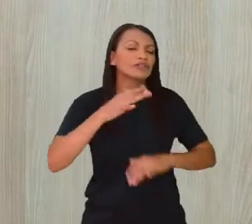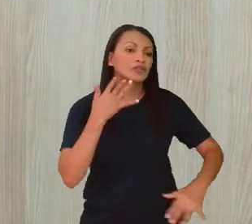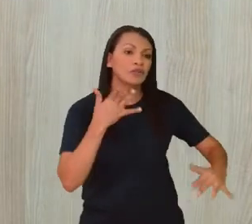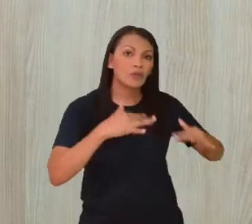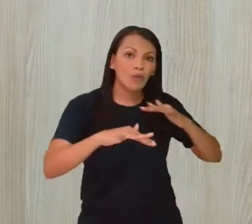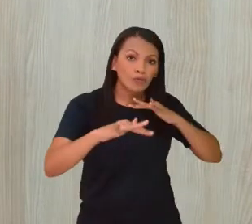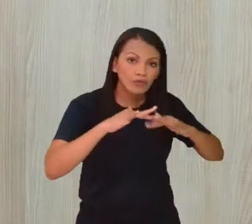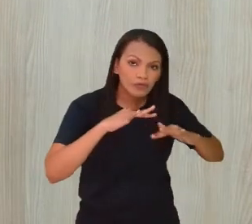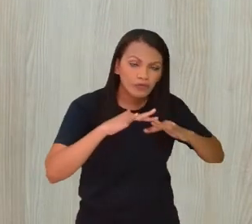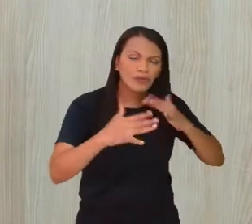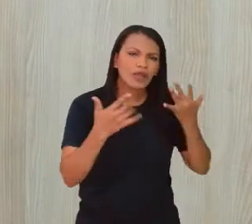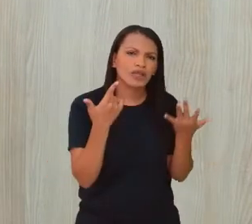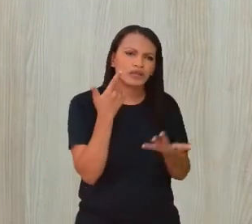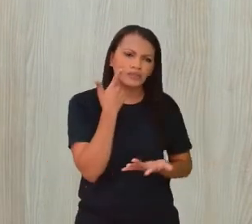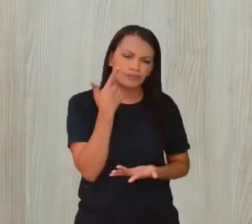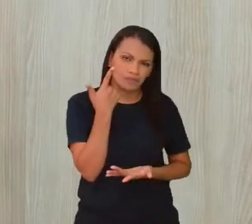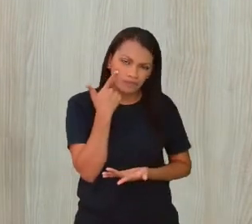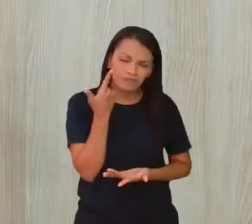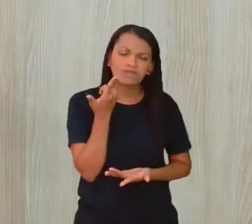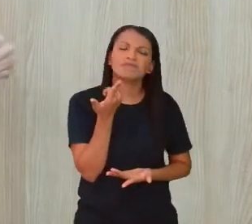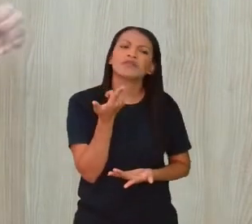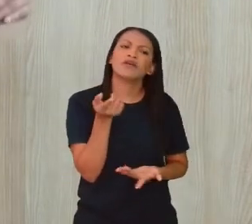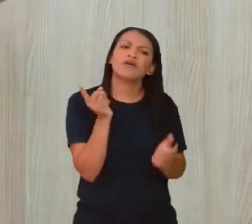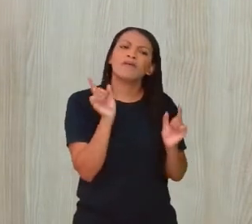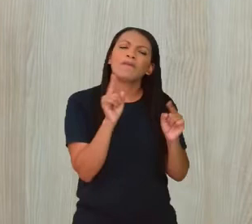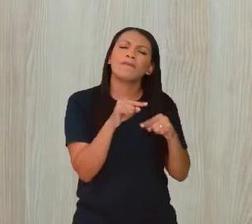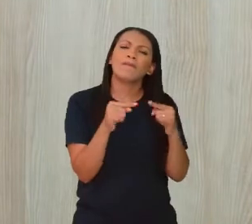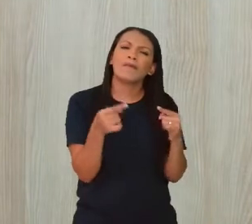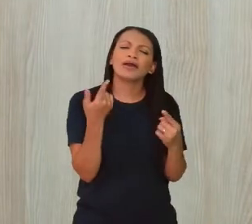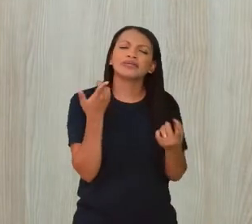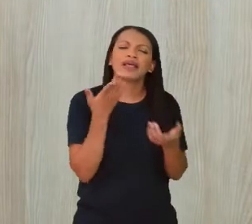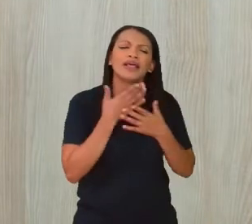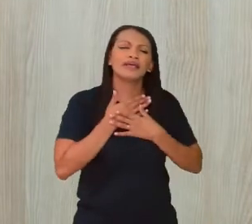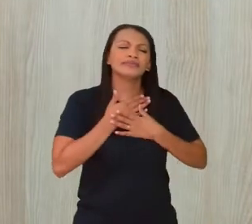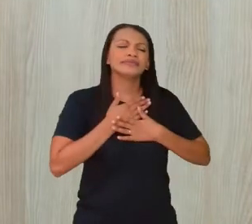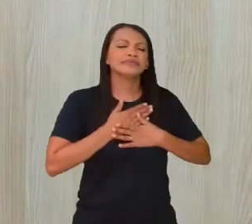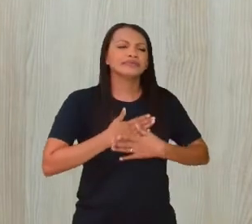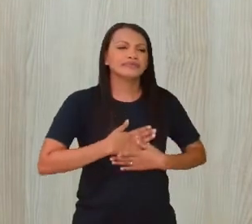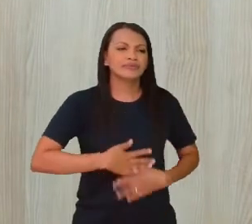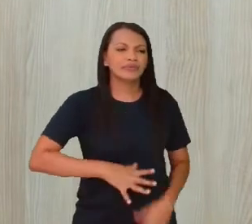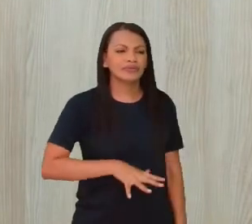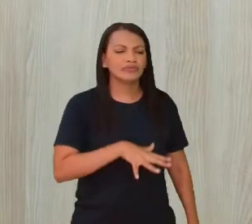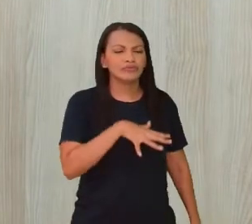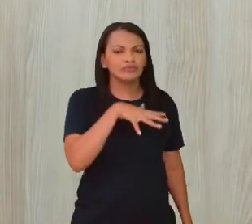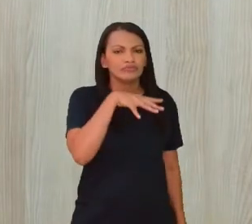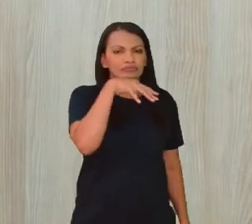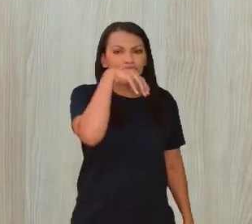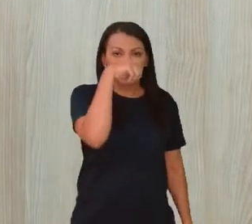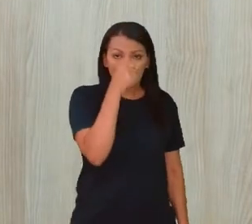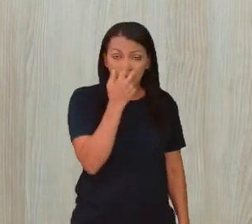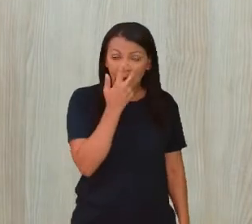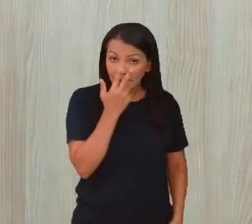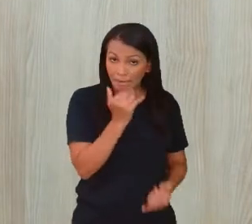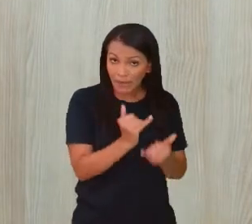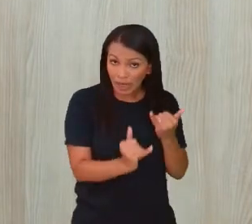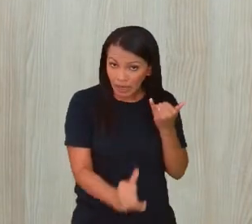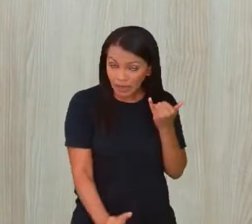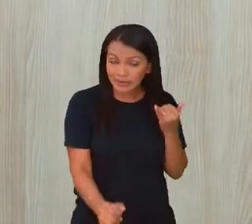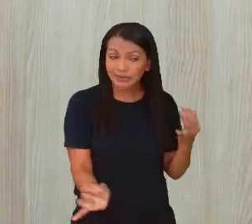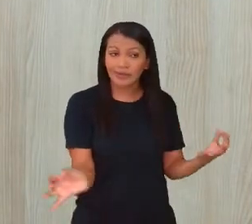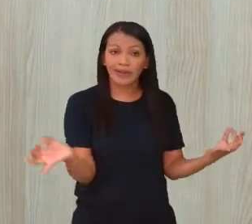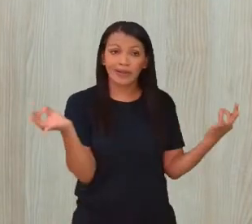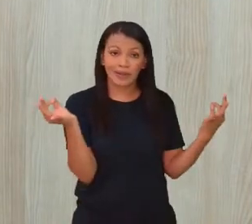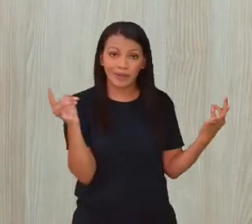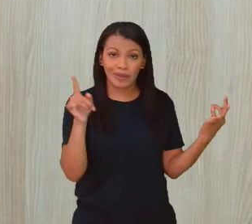de luta, mas são movimentos lentos, né, de respiração, muito parecido com a yoga, realmente, né? Exato. É